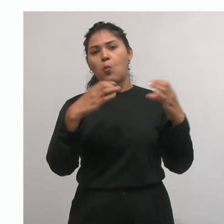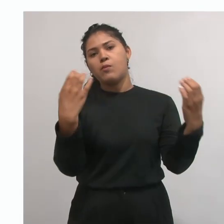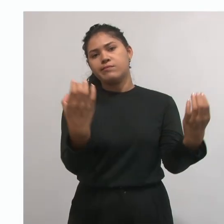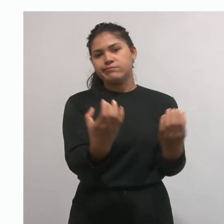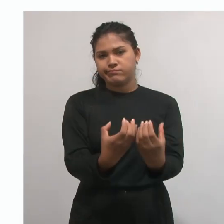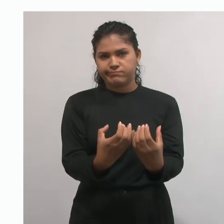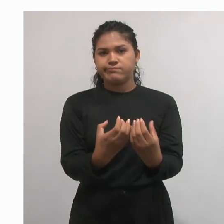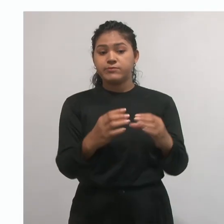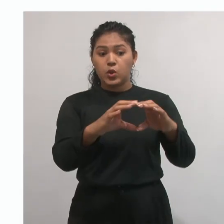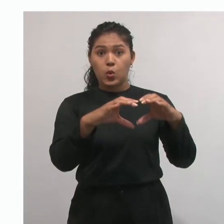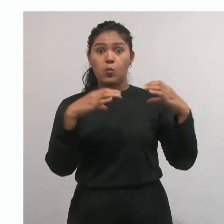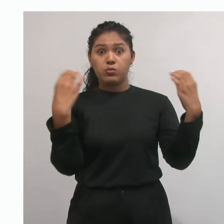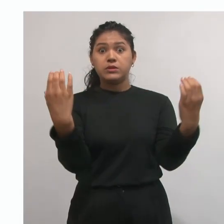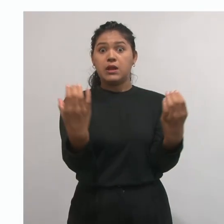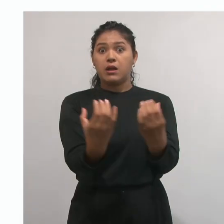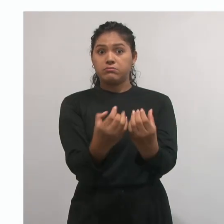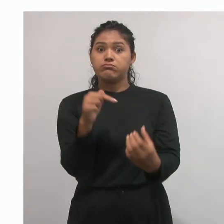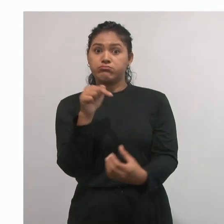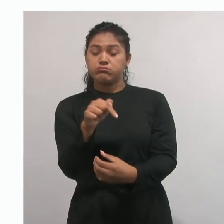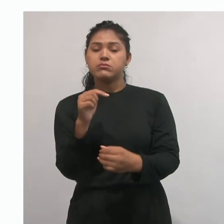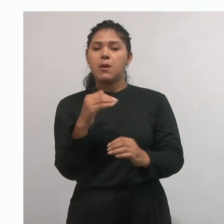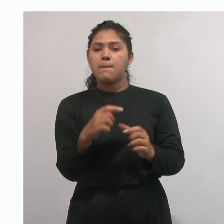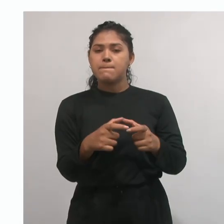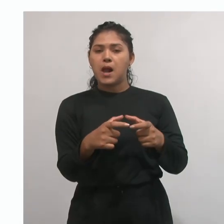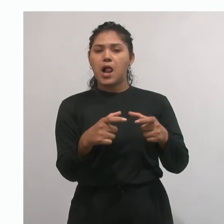a colonialidade ela se deu, né,